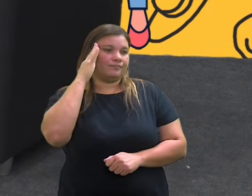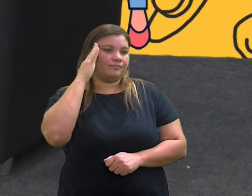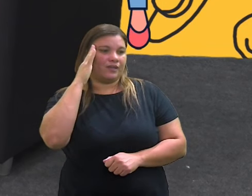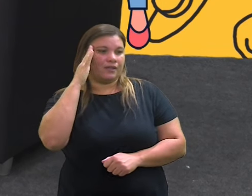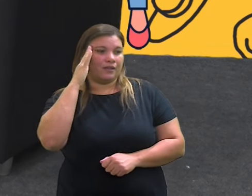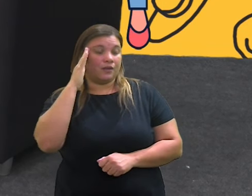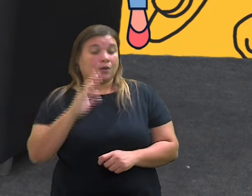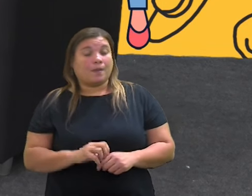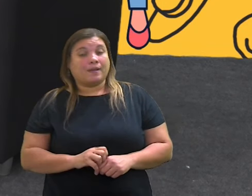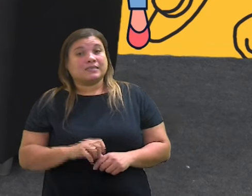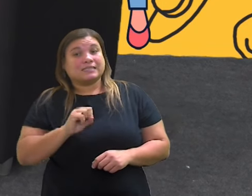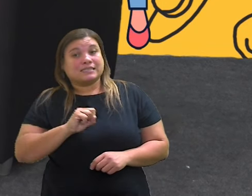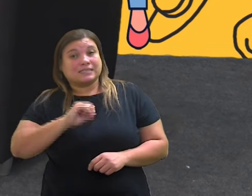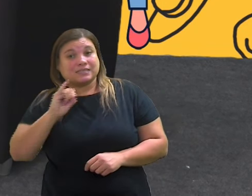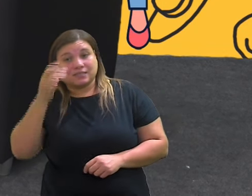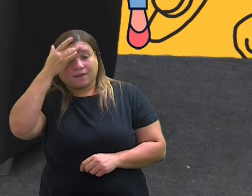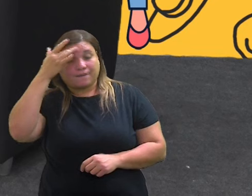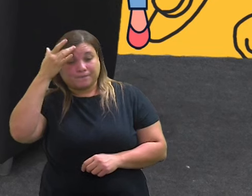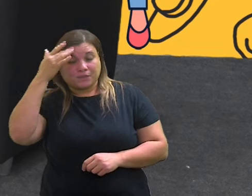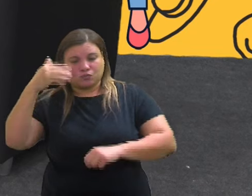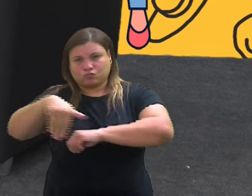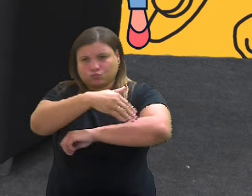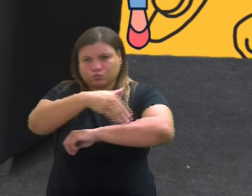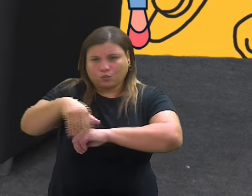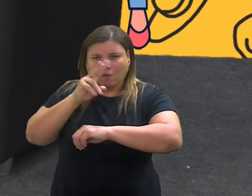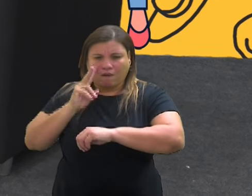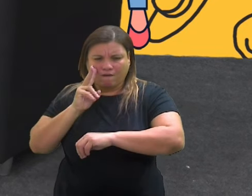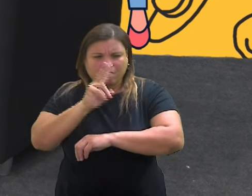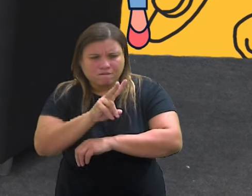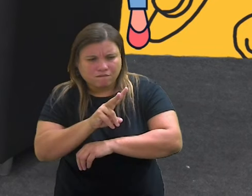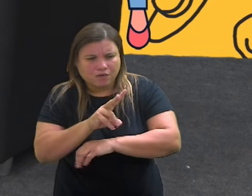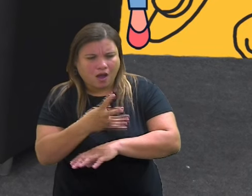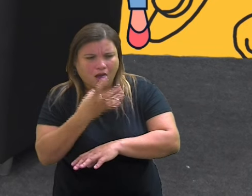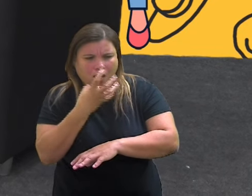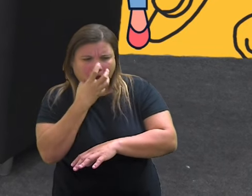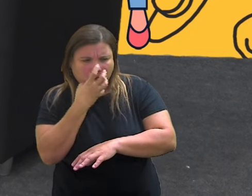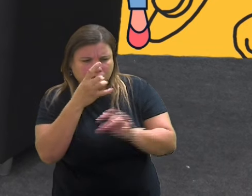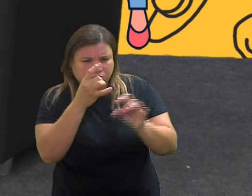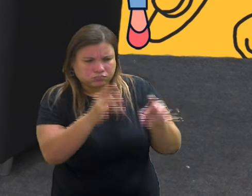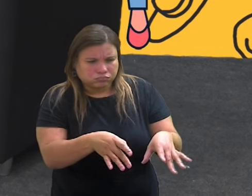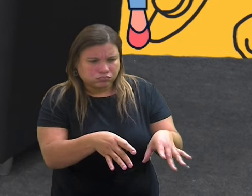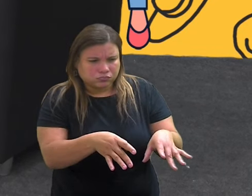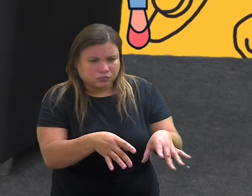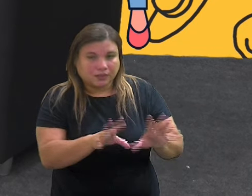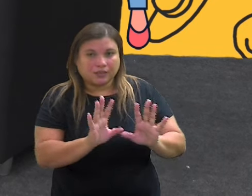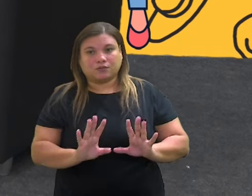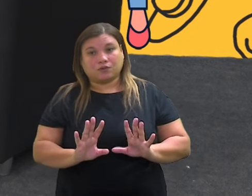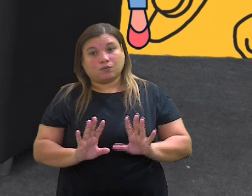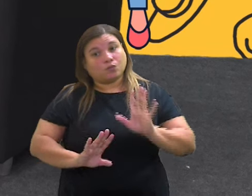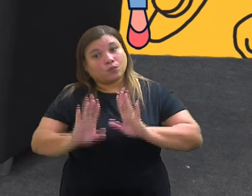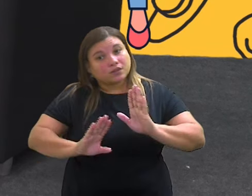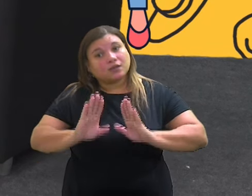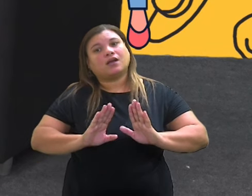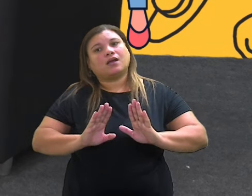deles, igual eu mesmo. Lá na minha casa, de vez em quando eu pego um cachorrinho da rua, cuido dele, posto e alguém adota. Então, se cada